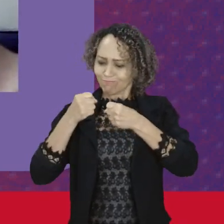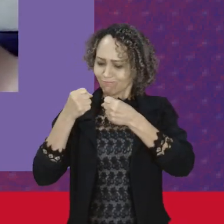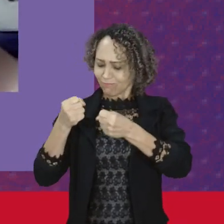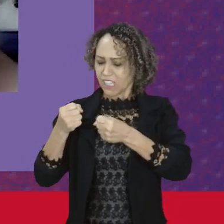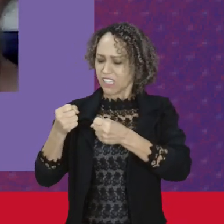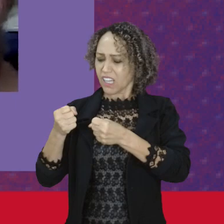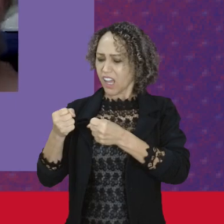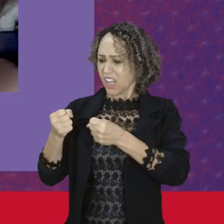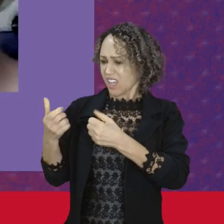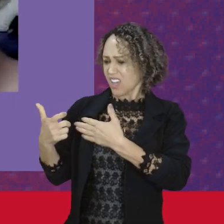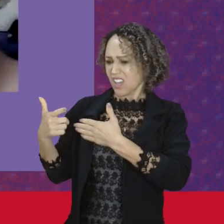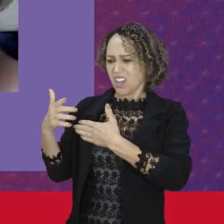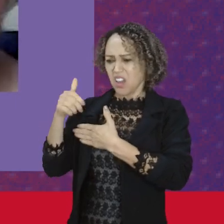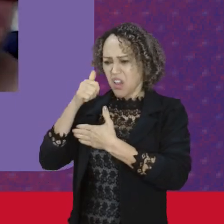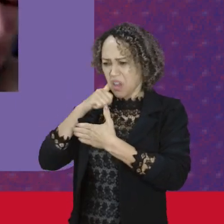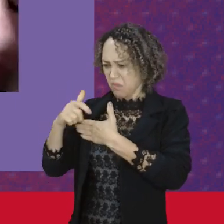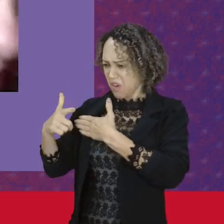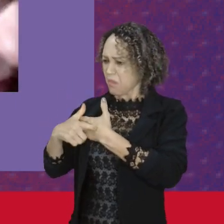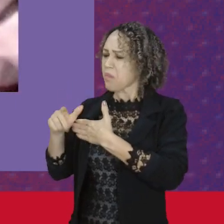do papel das